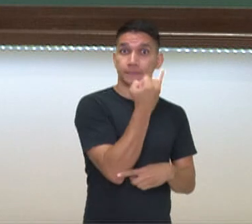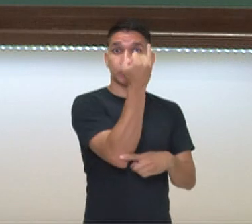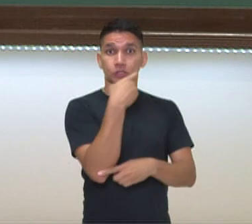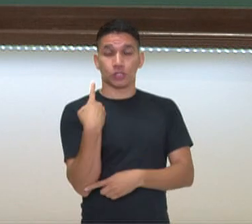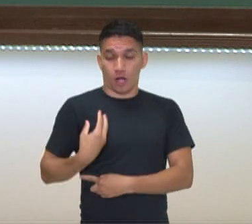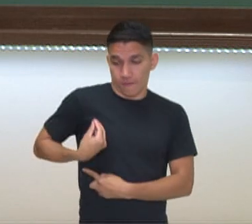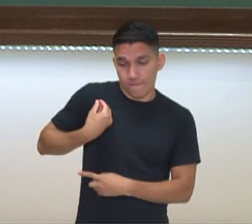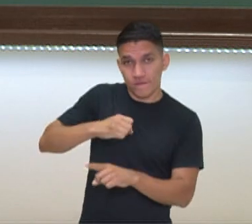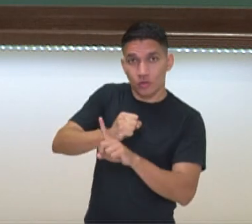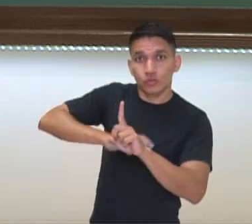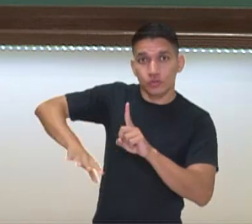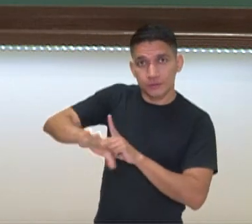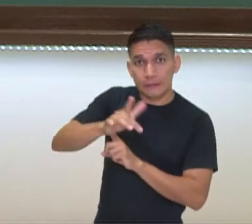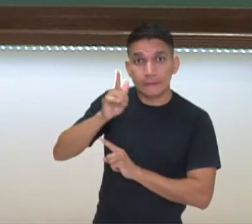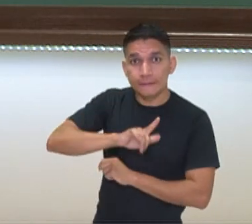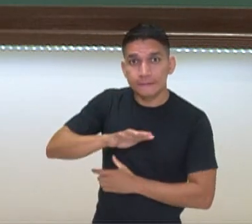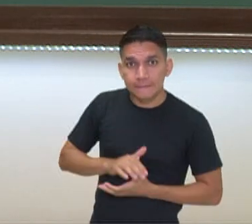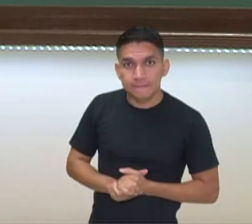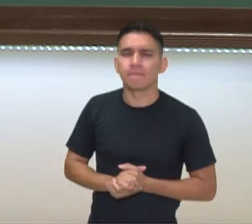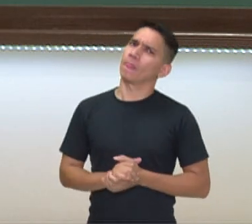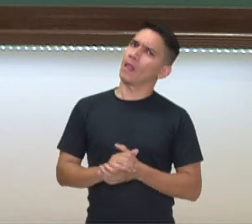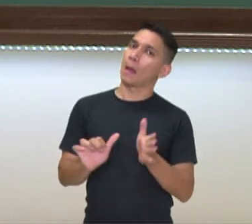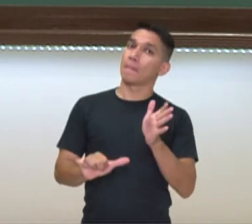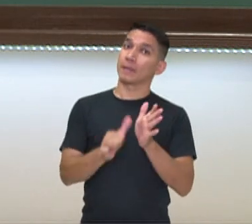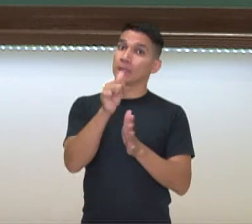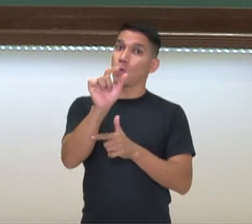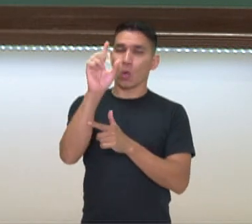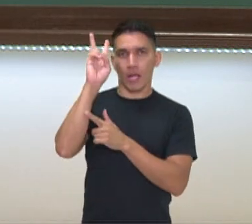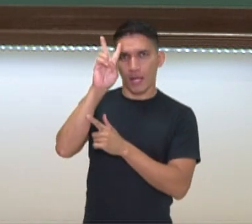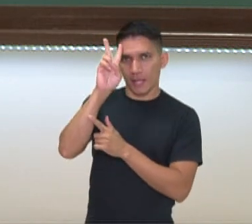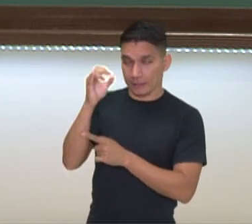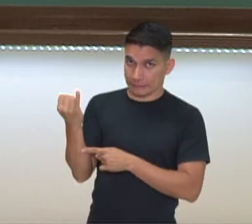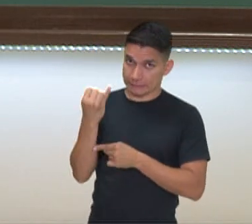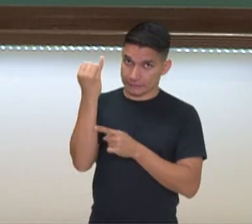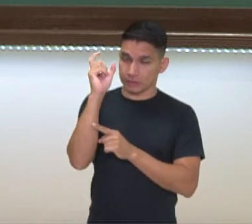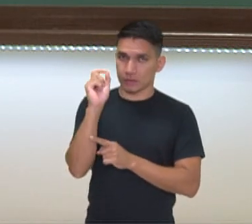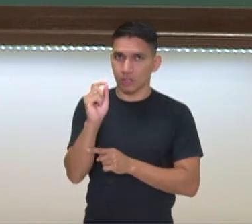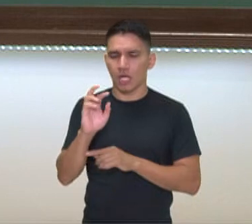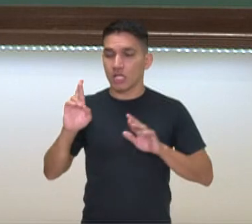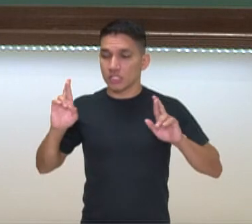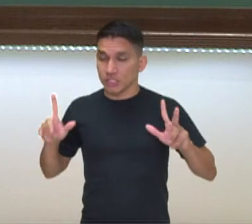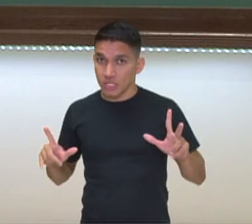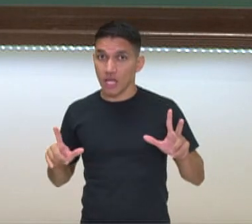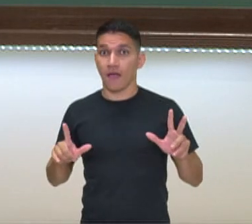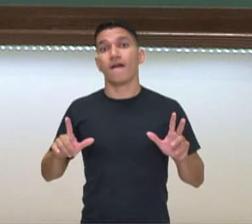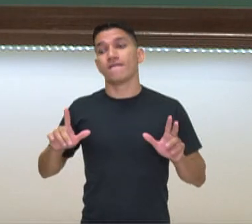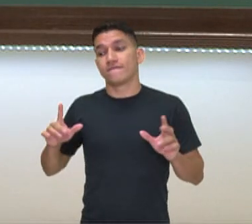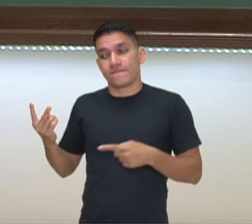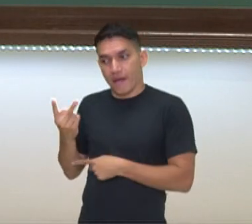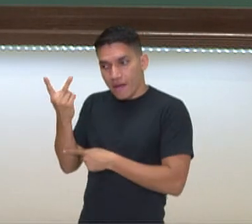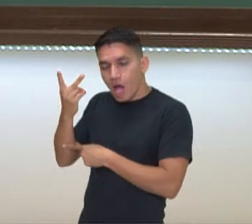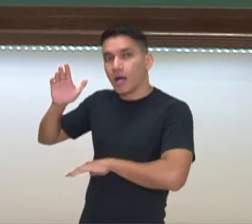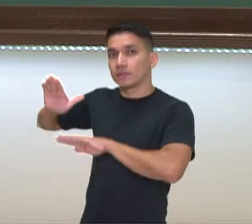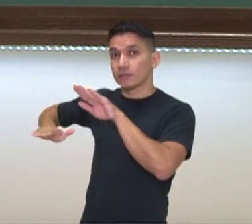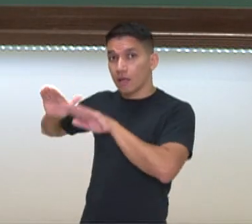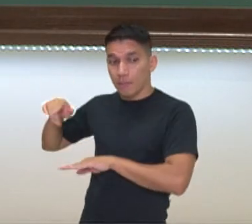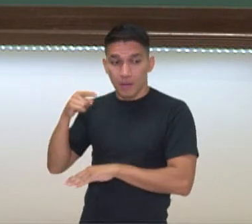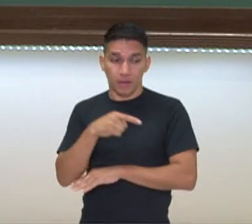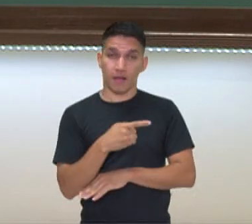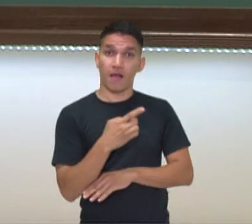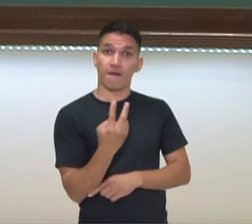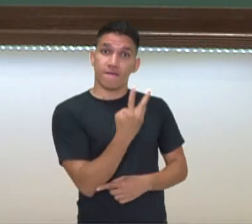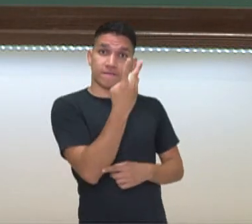vida em sociedade? Primeira coisa, é importante lembrar essa distinção entre valores relativos, valores absolutos. Os